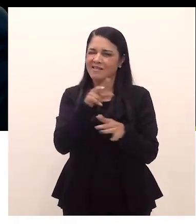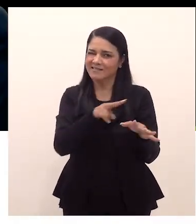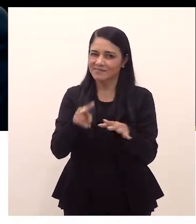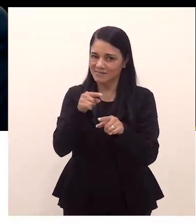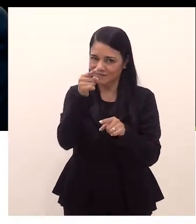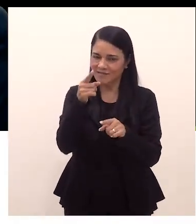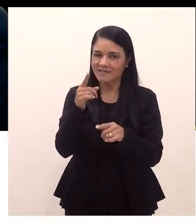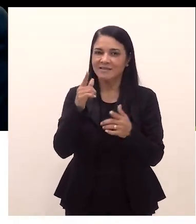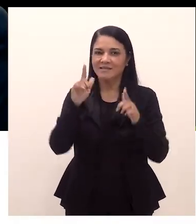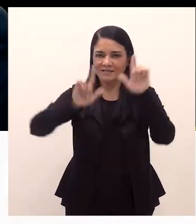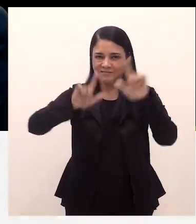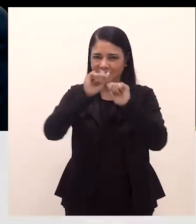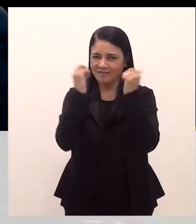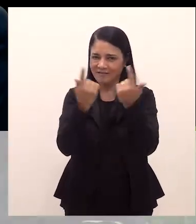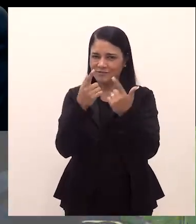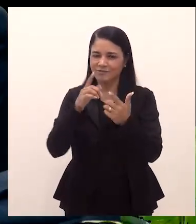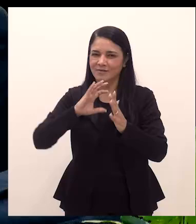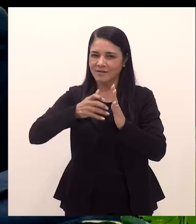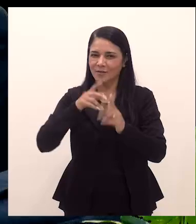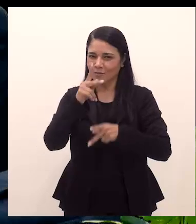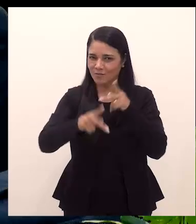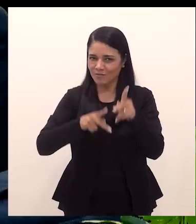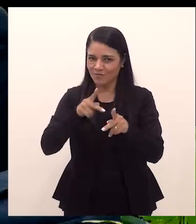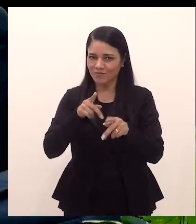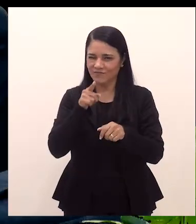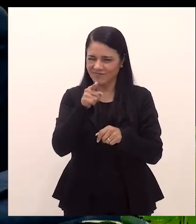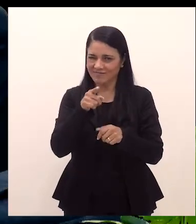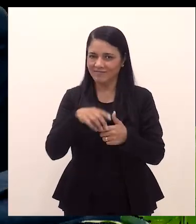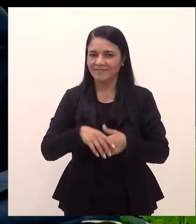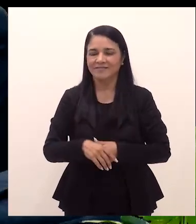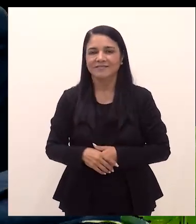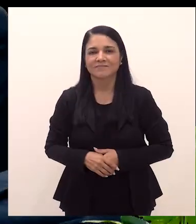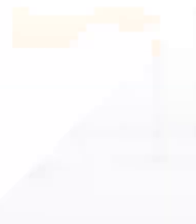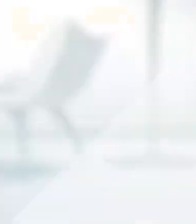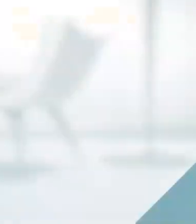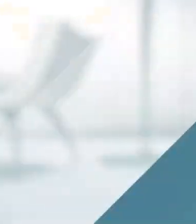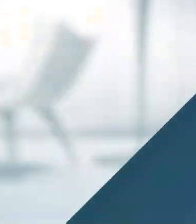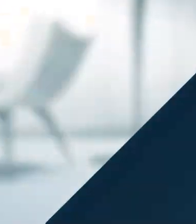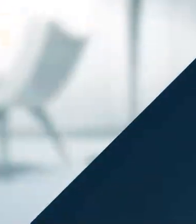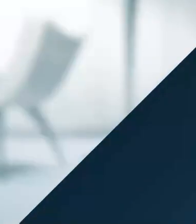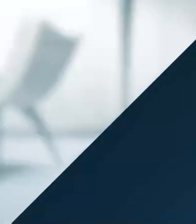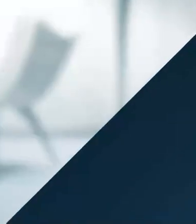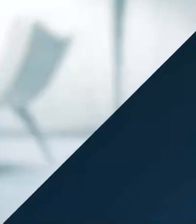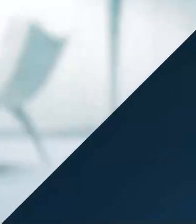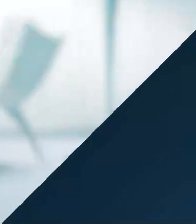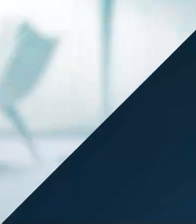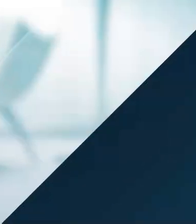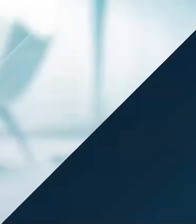você acessar no YouTube. Até o próximo programa TV Alerj, o canal do povo.